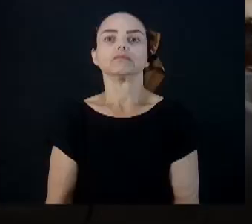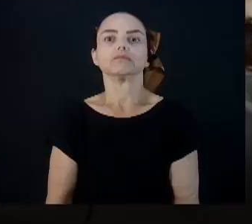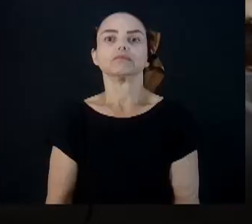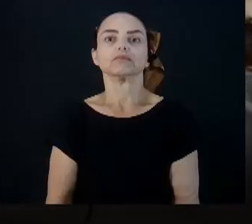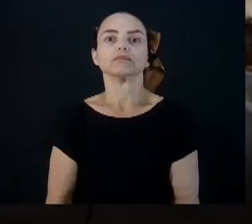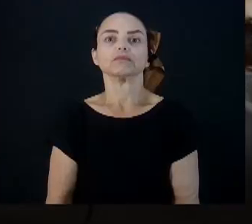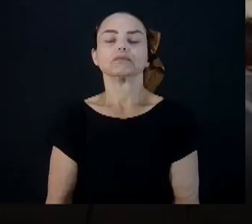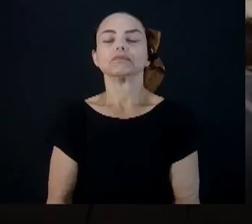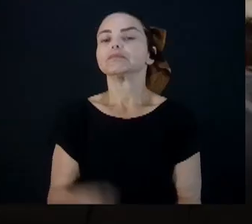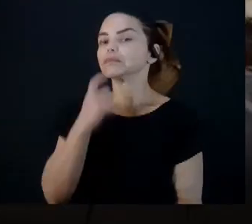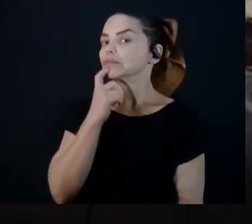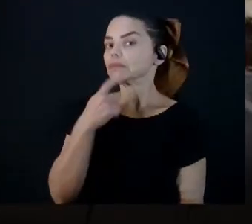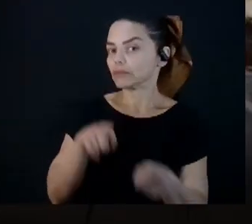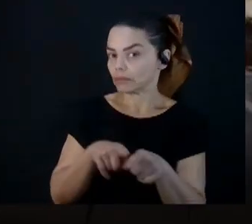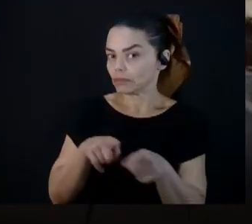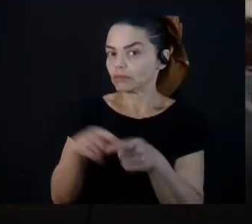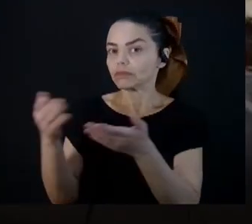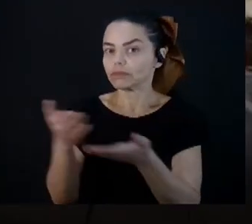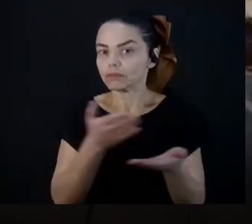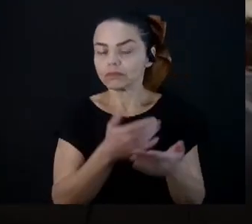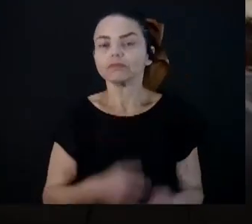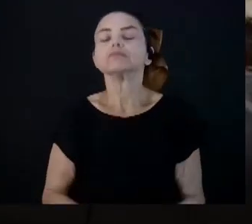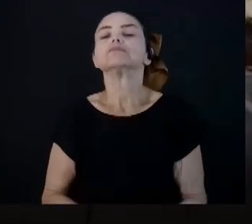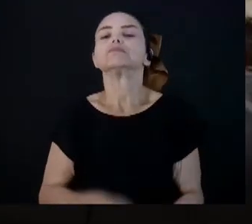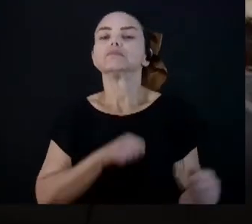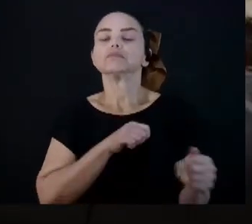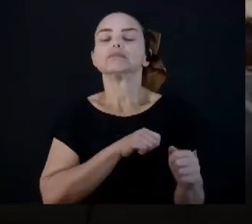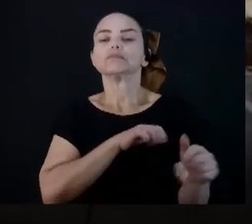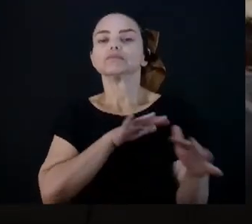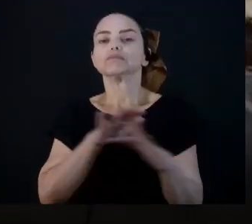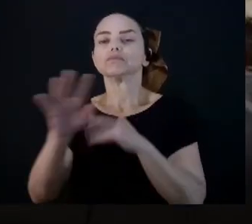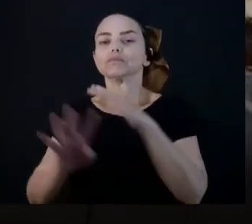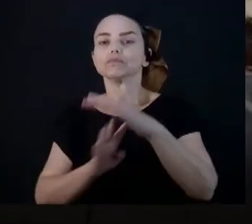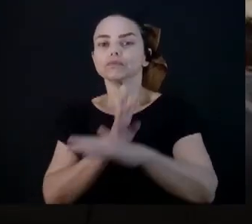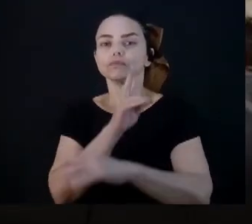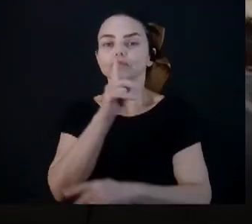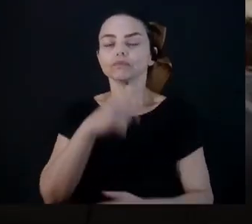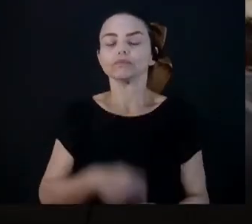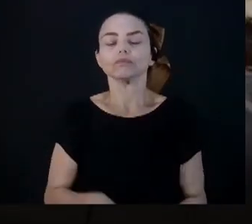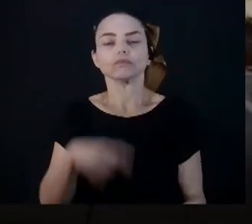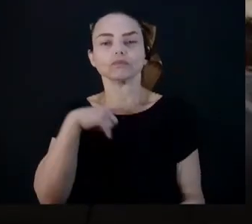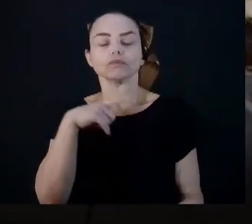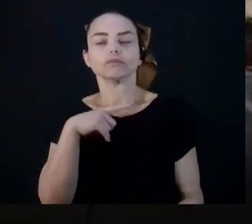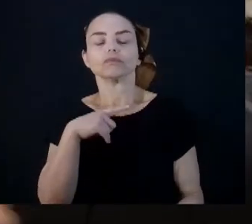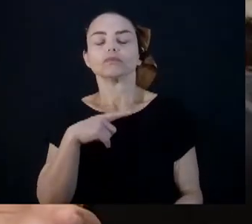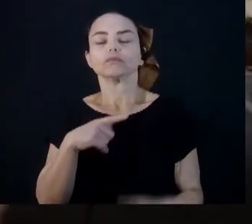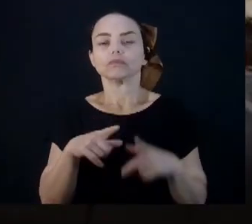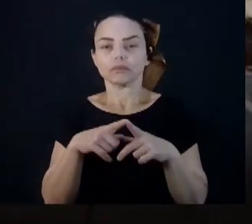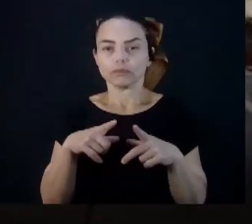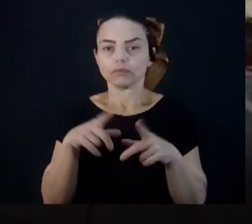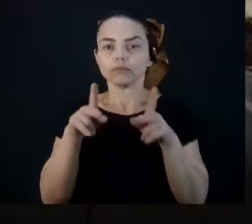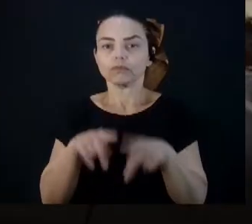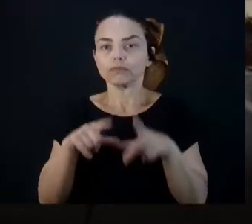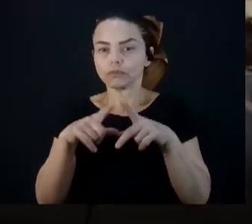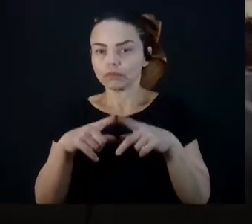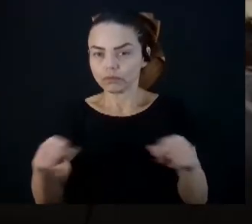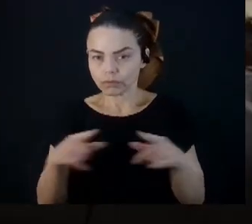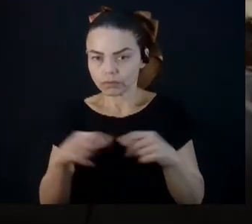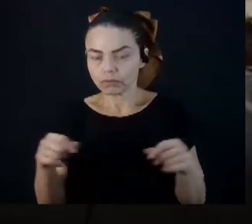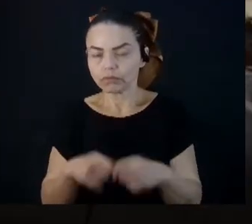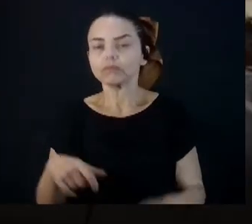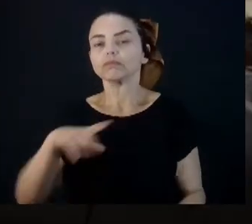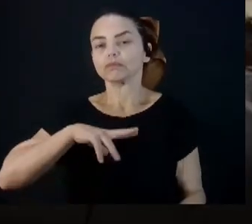Campinas também recebeu um contingente grande desses imigrantes. Nós tivemos os japoneses, é claro que a gente já tinha muitos portugueses aqui,